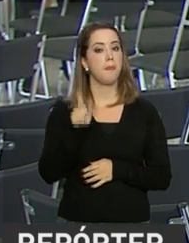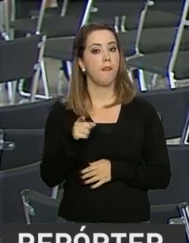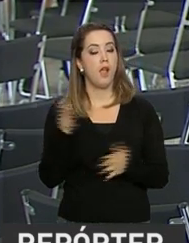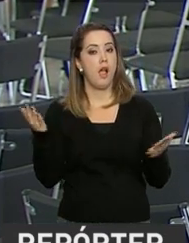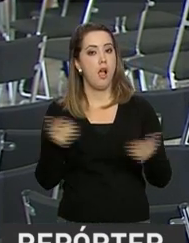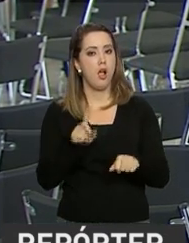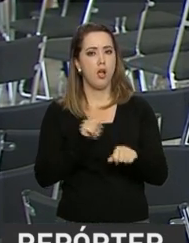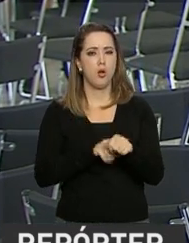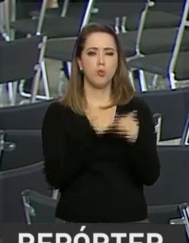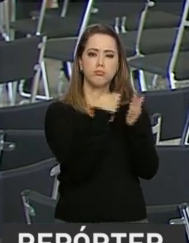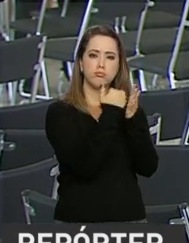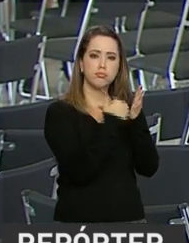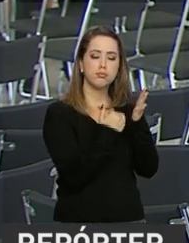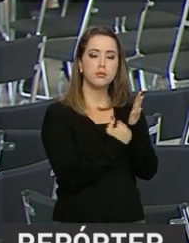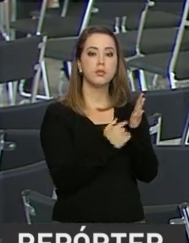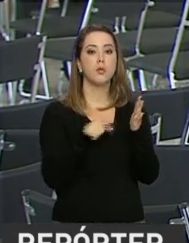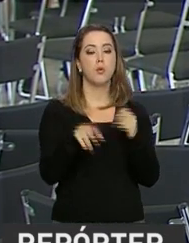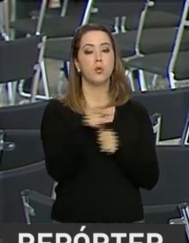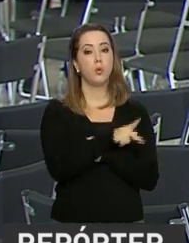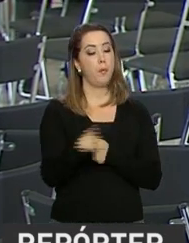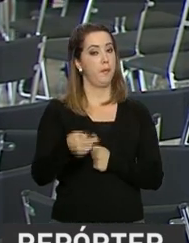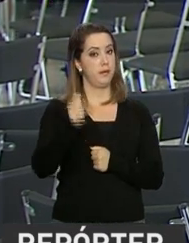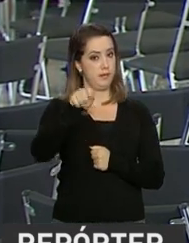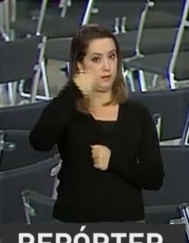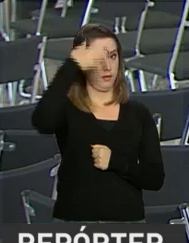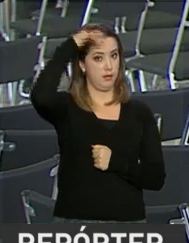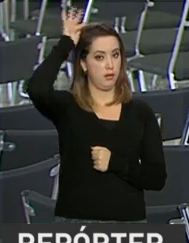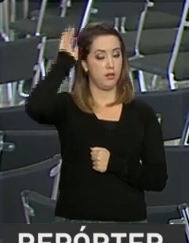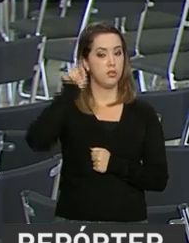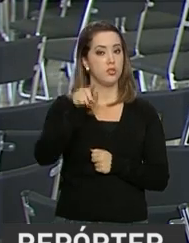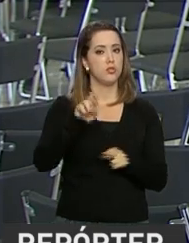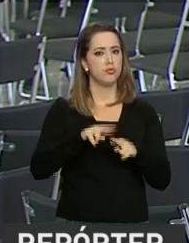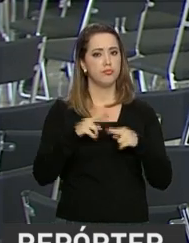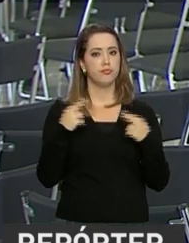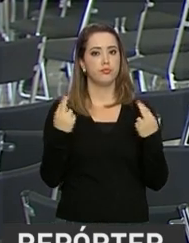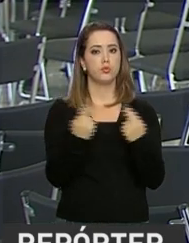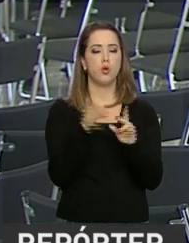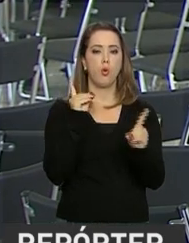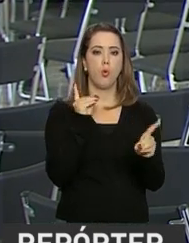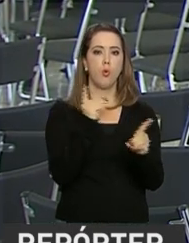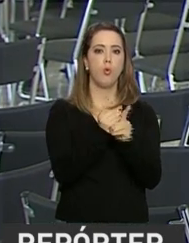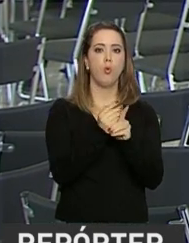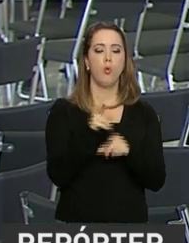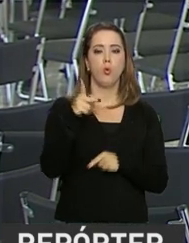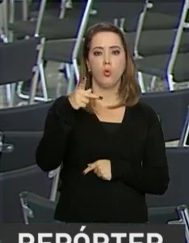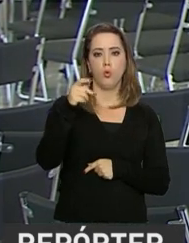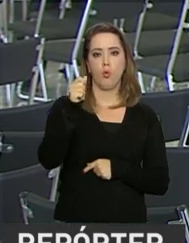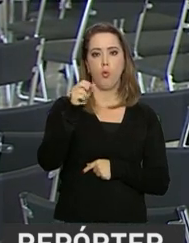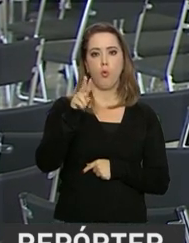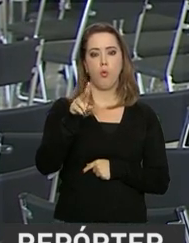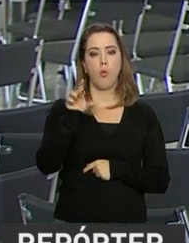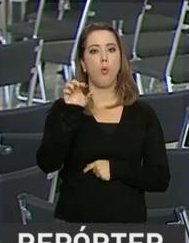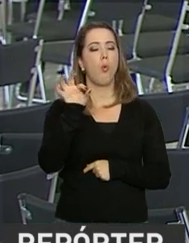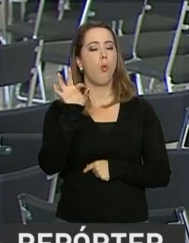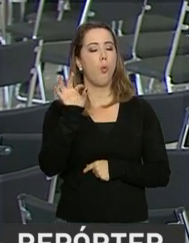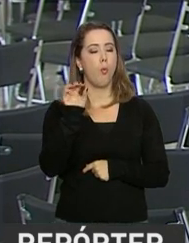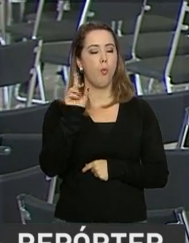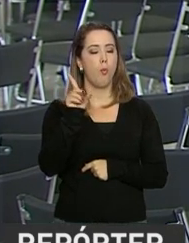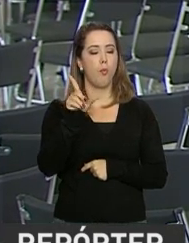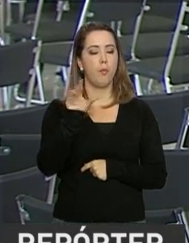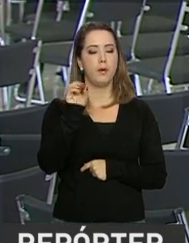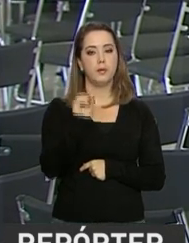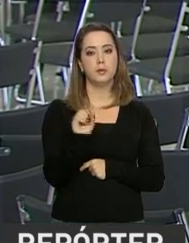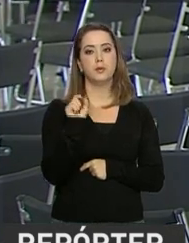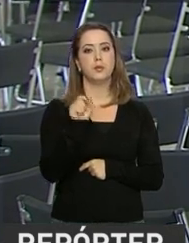Temer continua às 11 horas ele recebe o Deputado Paulo Pereira da Silva também conhecido como Paulinho da força e a